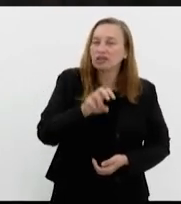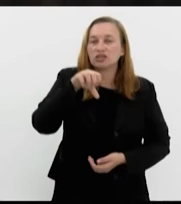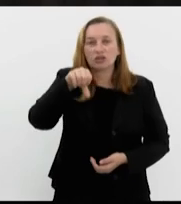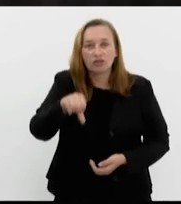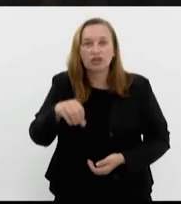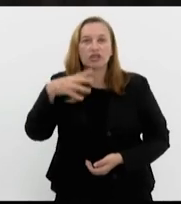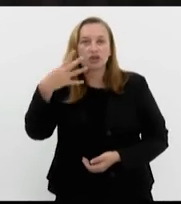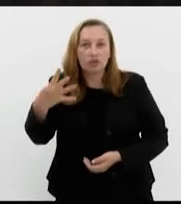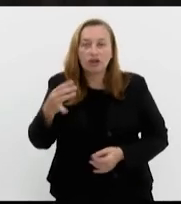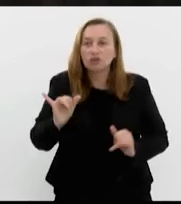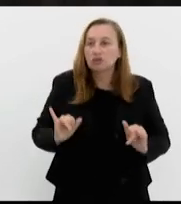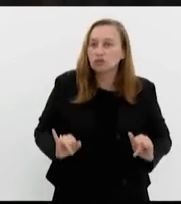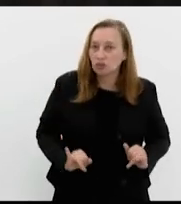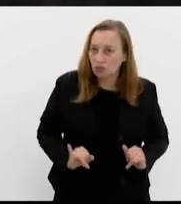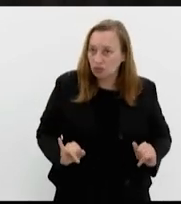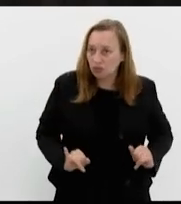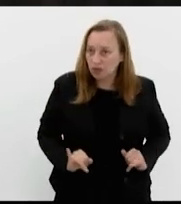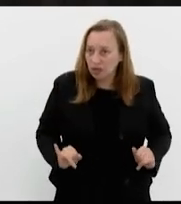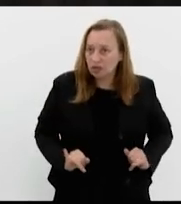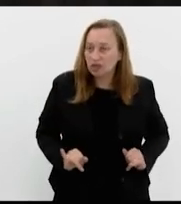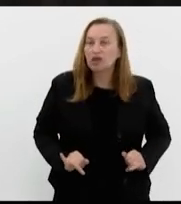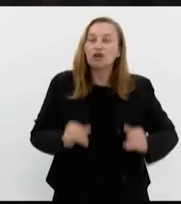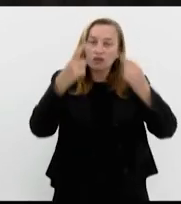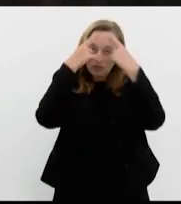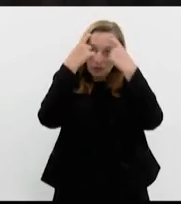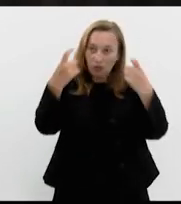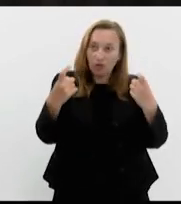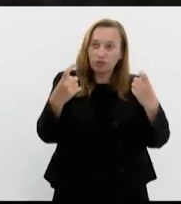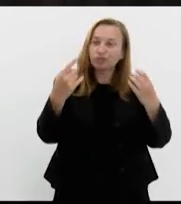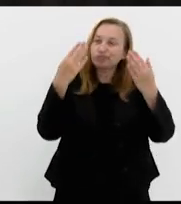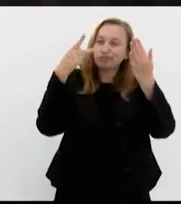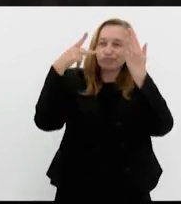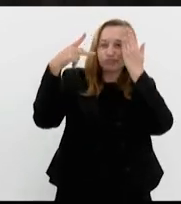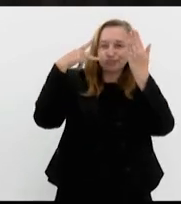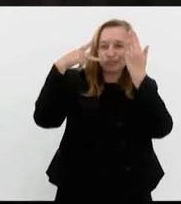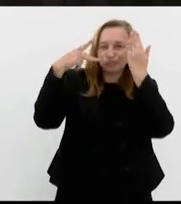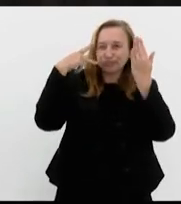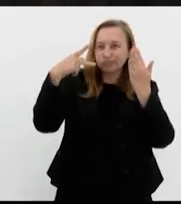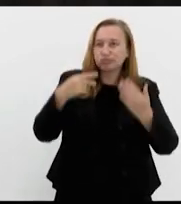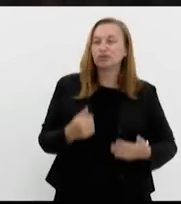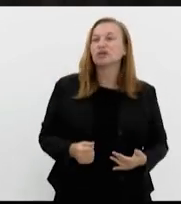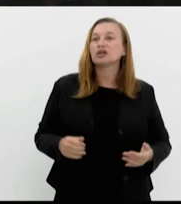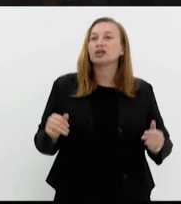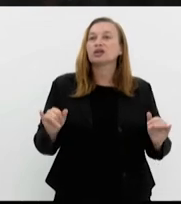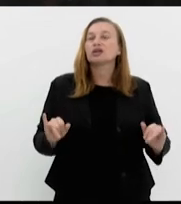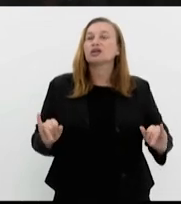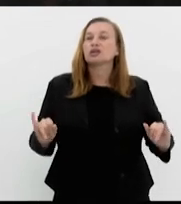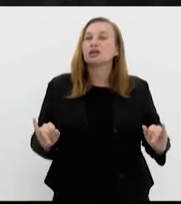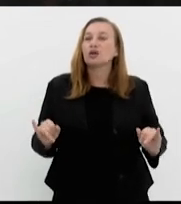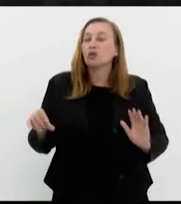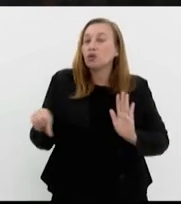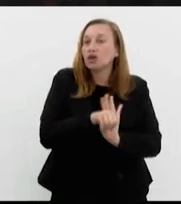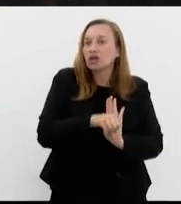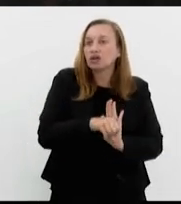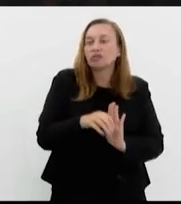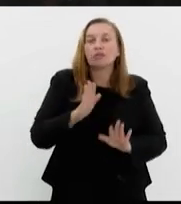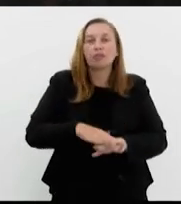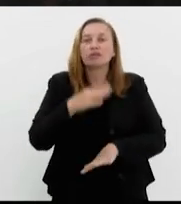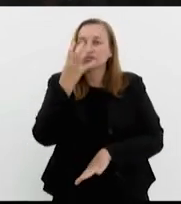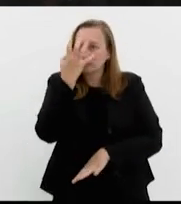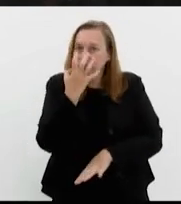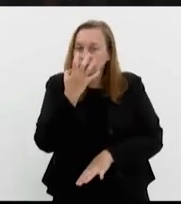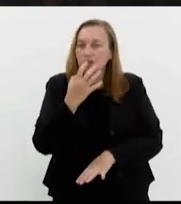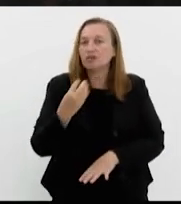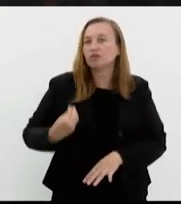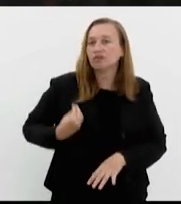43.594 sofreram violência psicológica, que é o crime mais recorrente que nós temos vivido aí